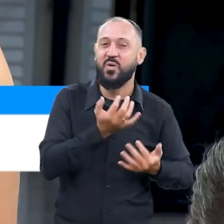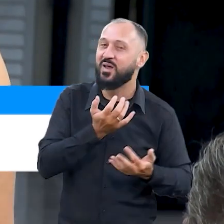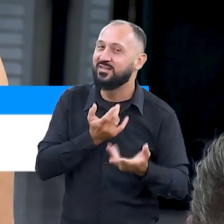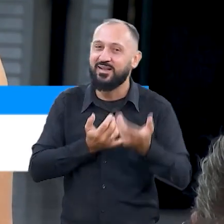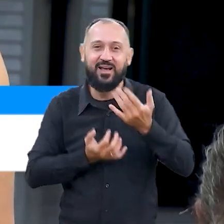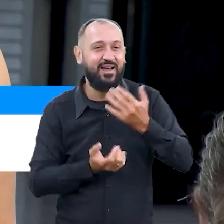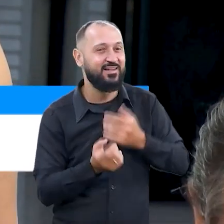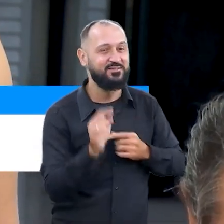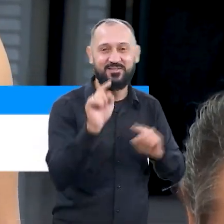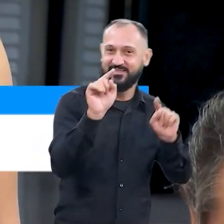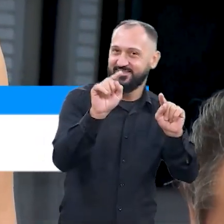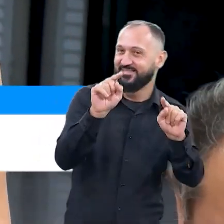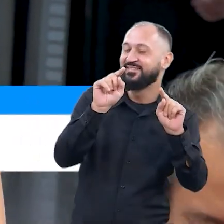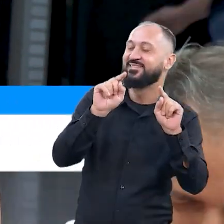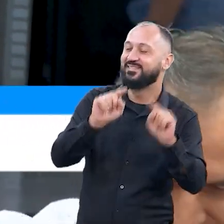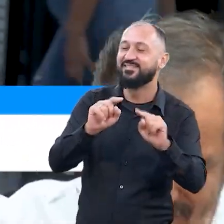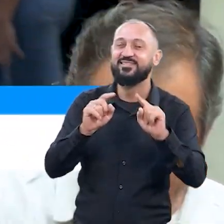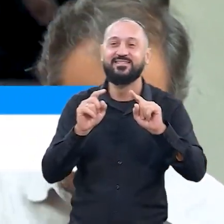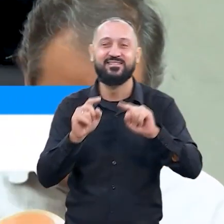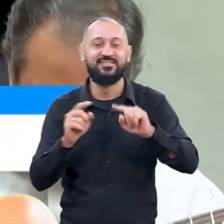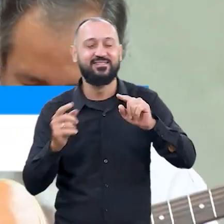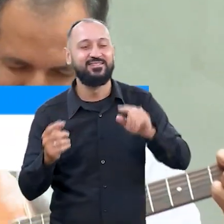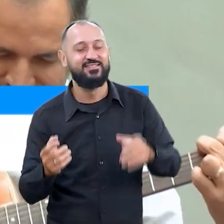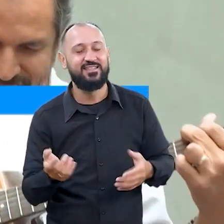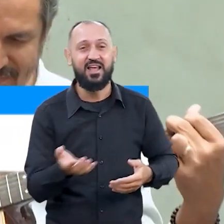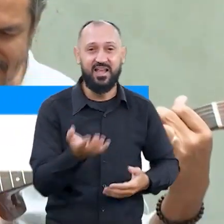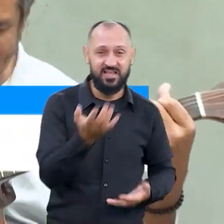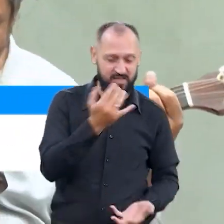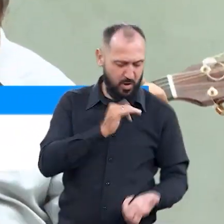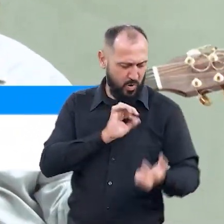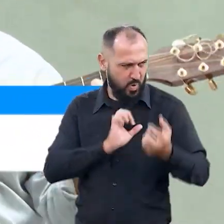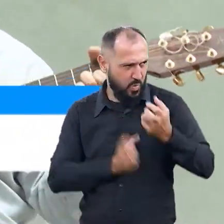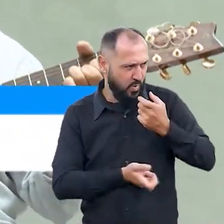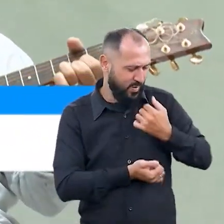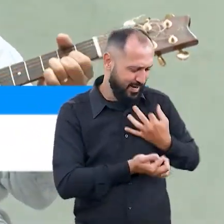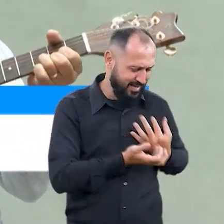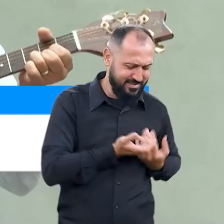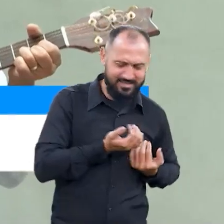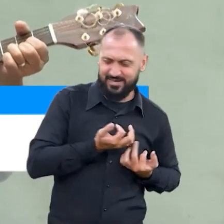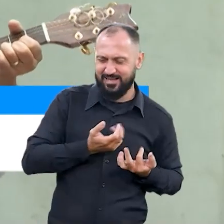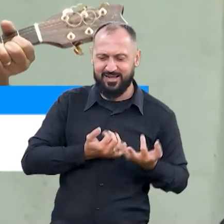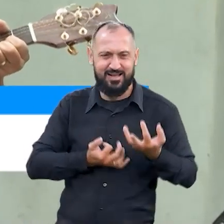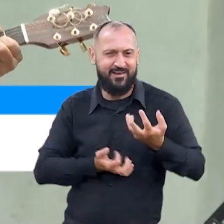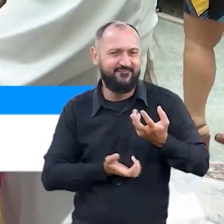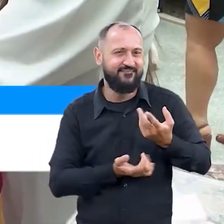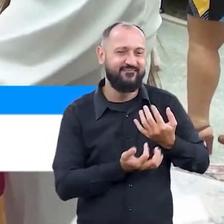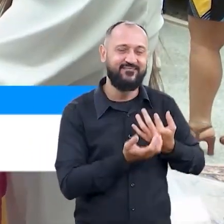Aqueça o seu coração.